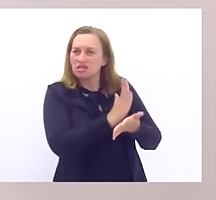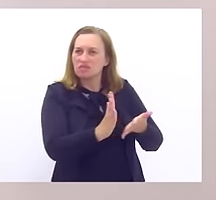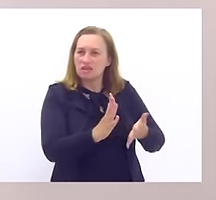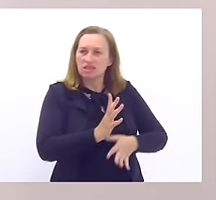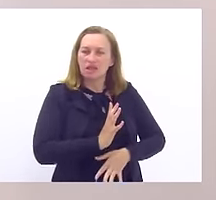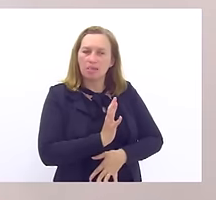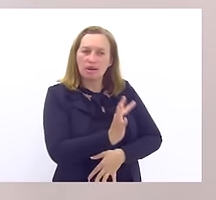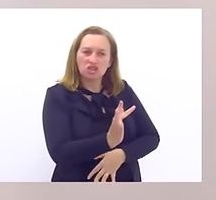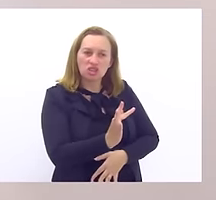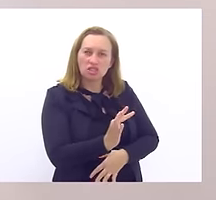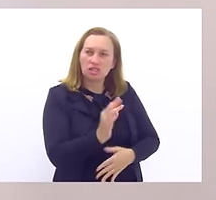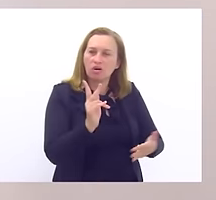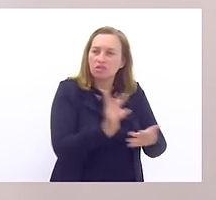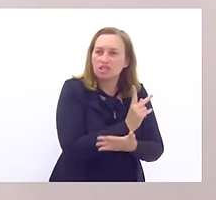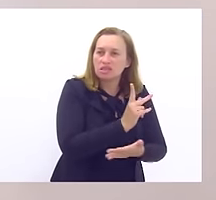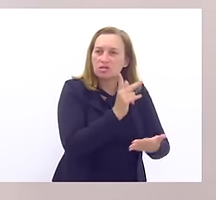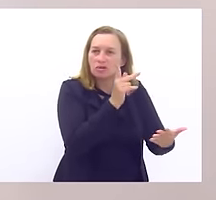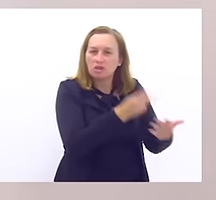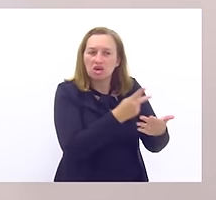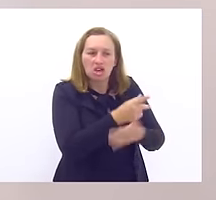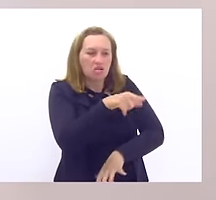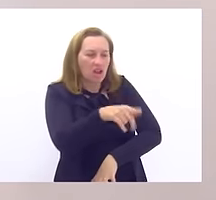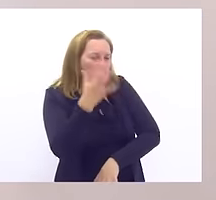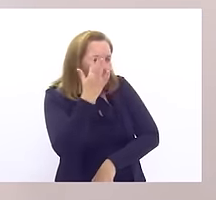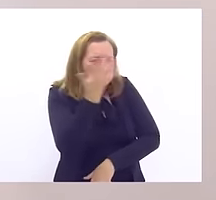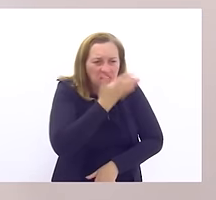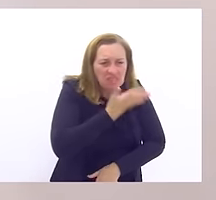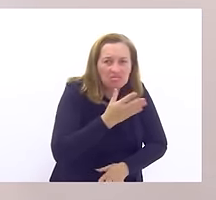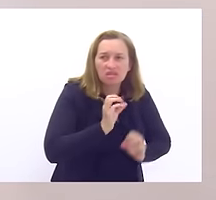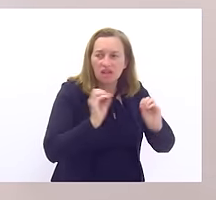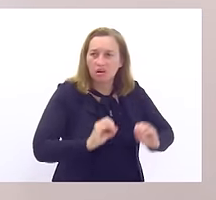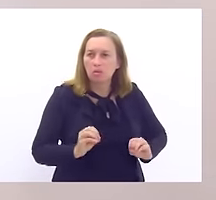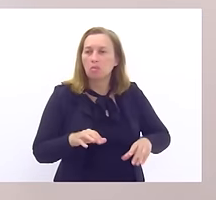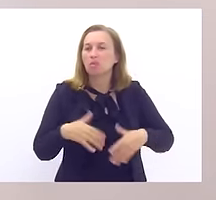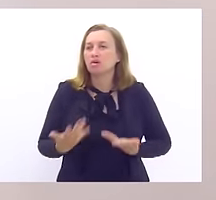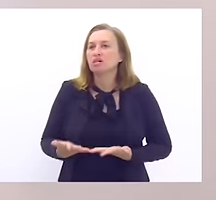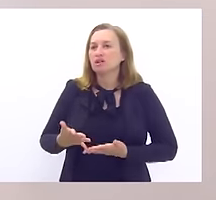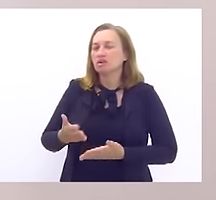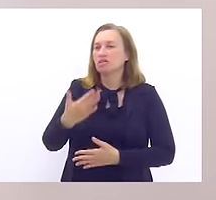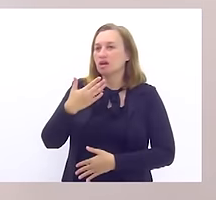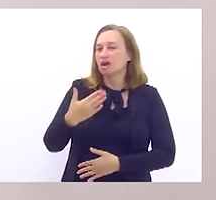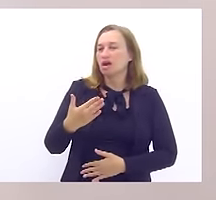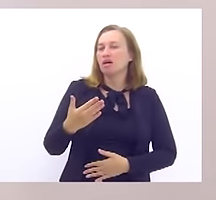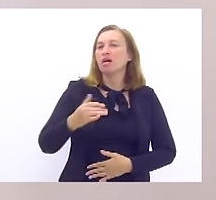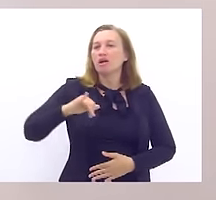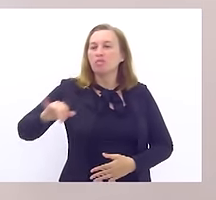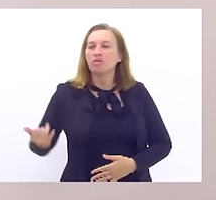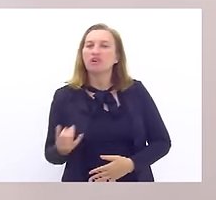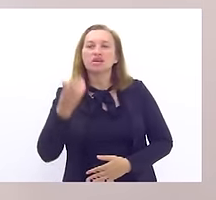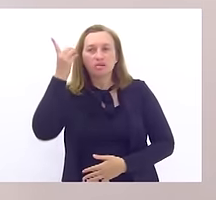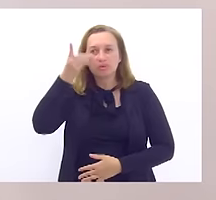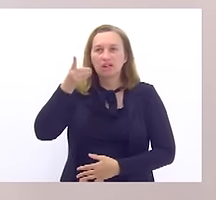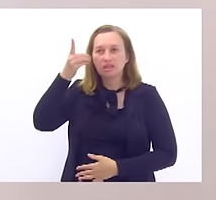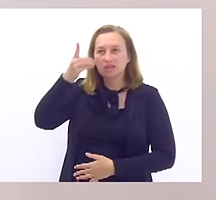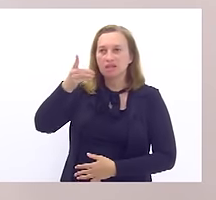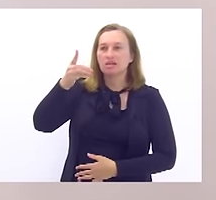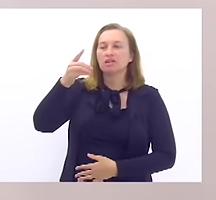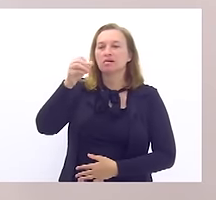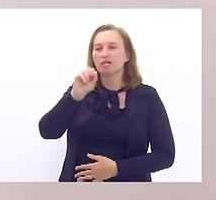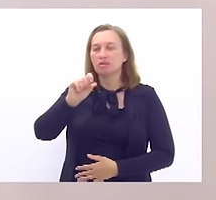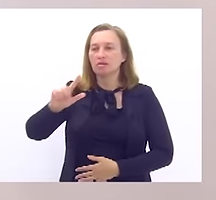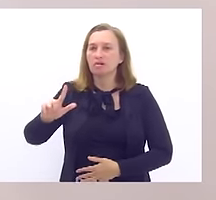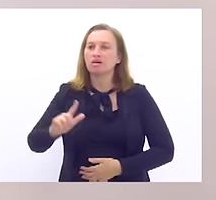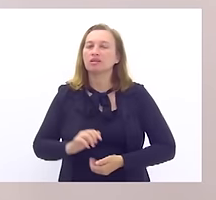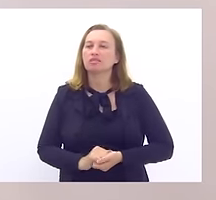nesse momento está acontecendo uma covardia dessa a gente não tá nem olhando e aí faço aqui uma menção Aproveita a presença Deputado Guilherme faço aqui